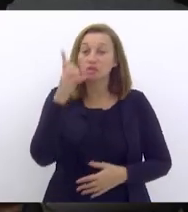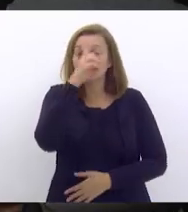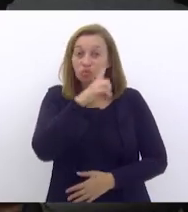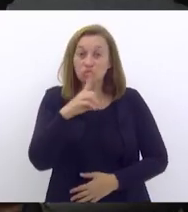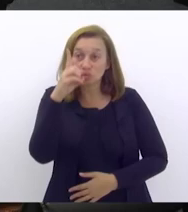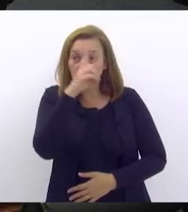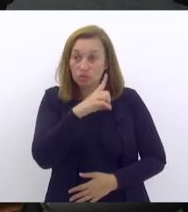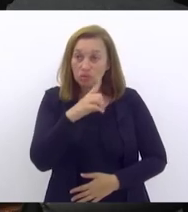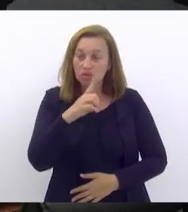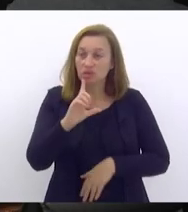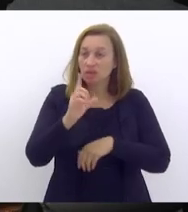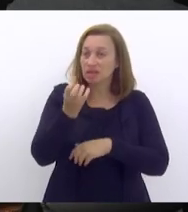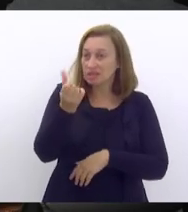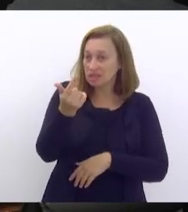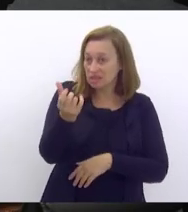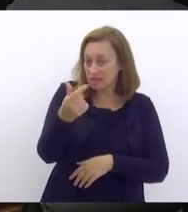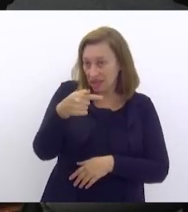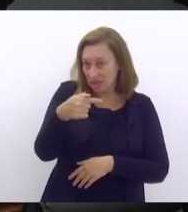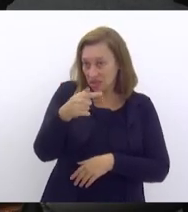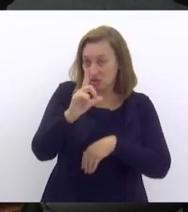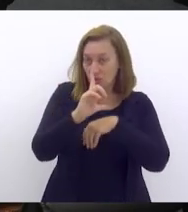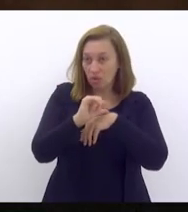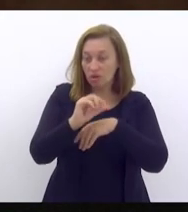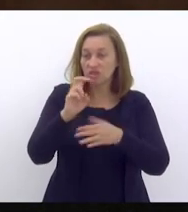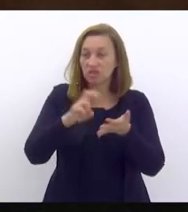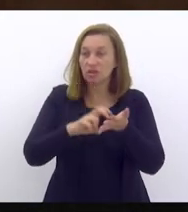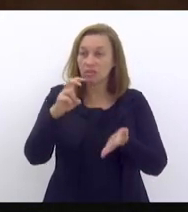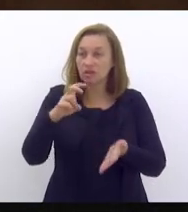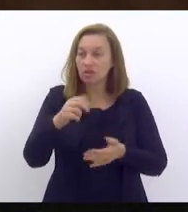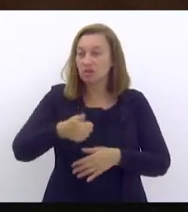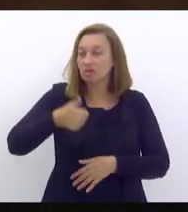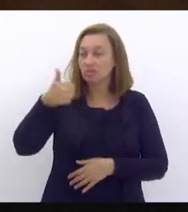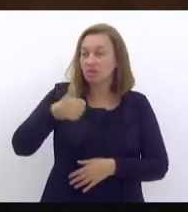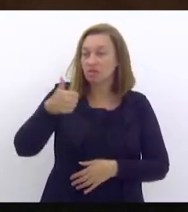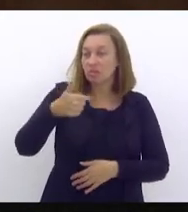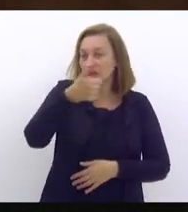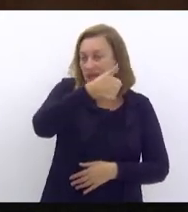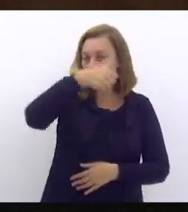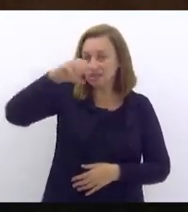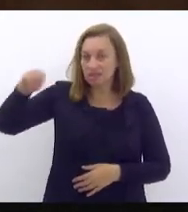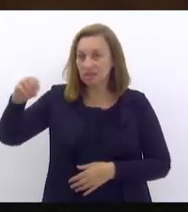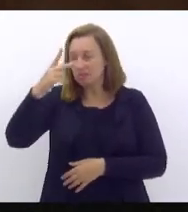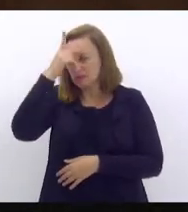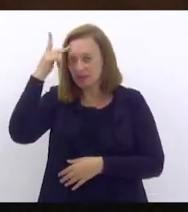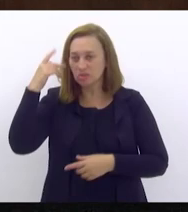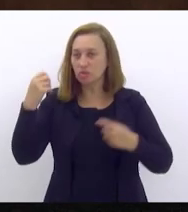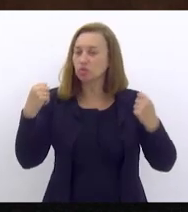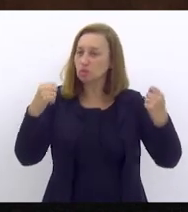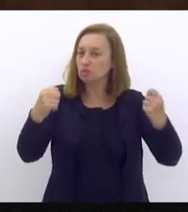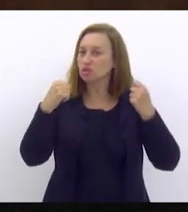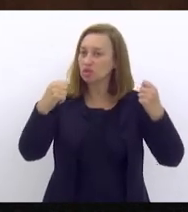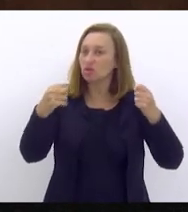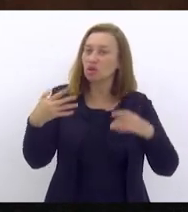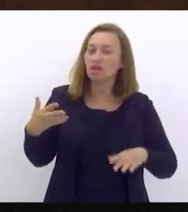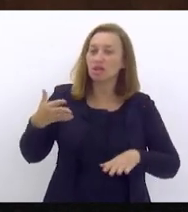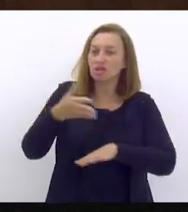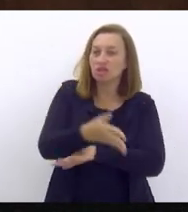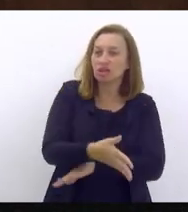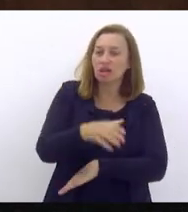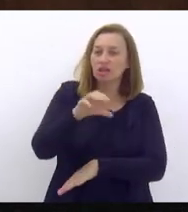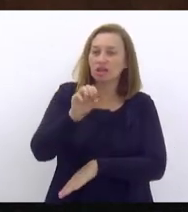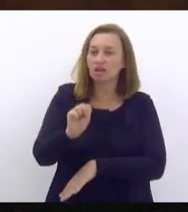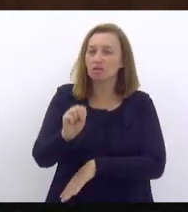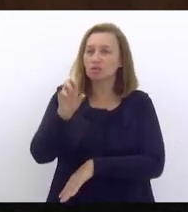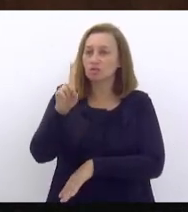domingo, às 7 horas da manhã, os primeiros 100 torcedores que